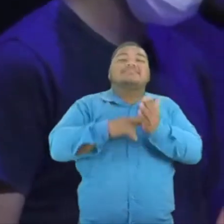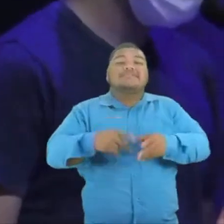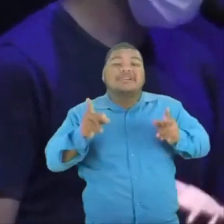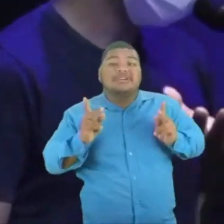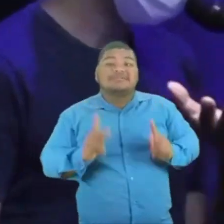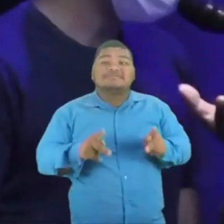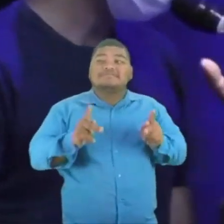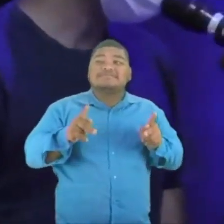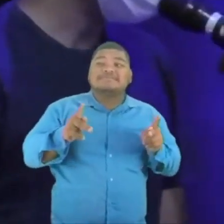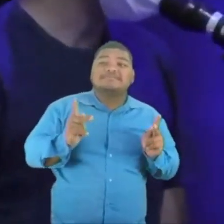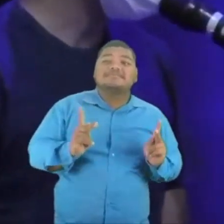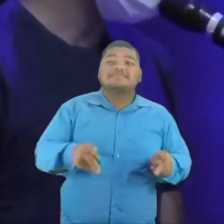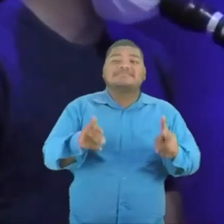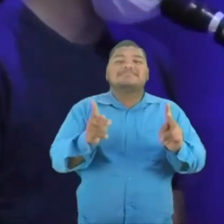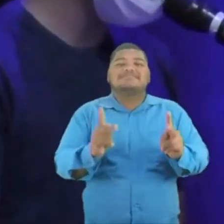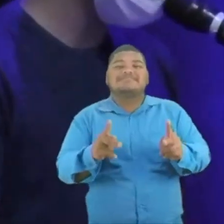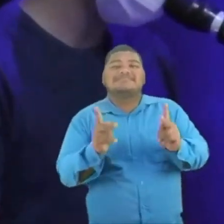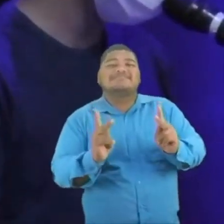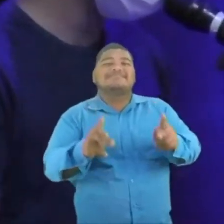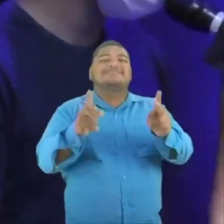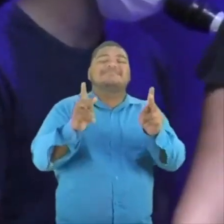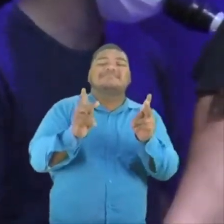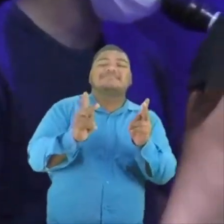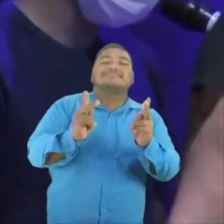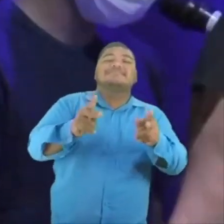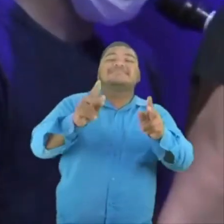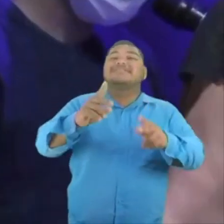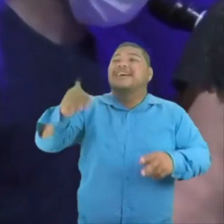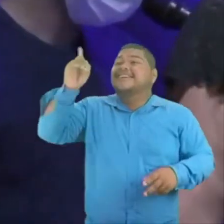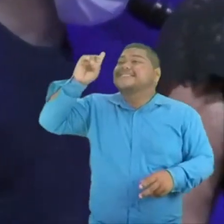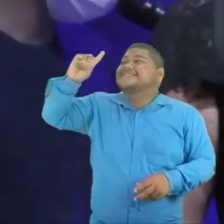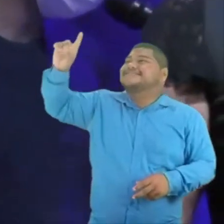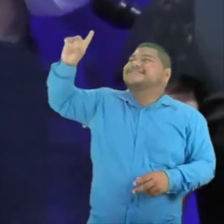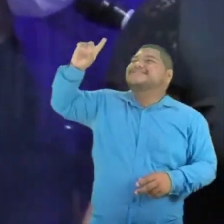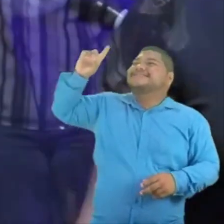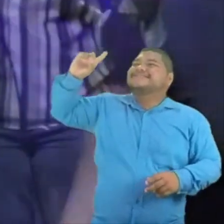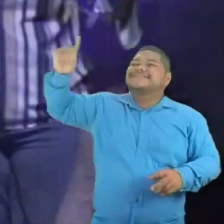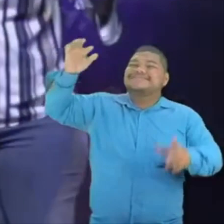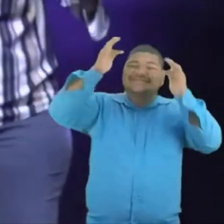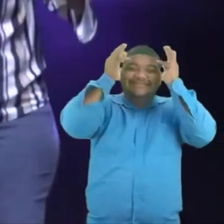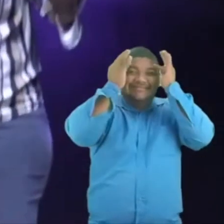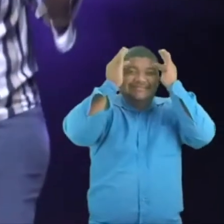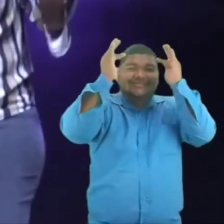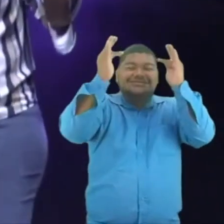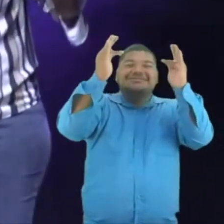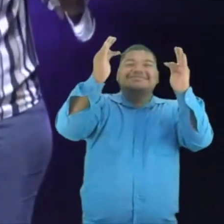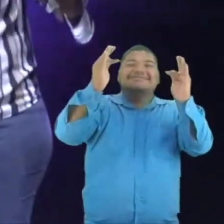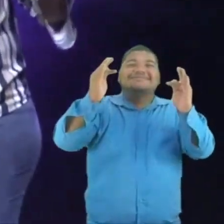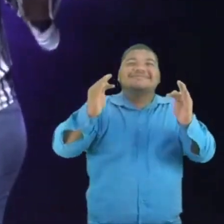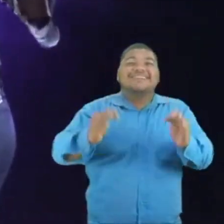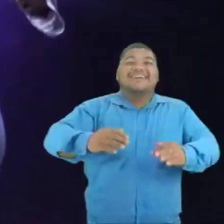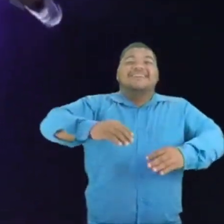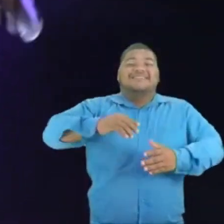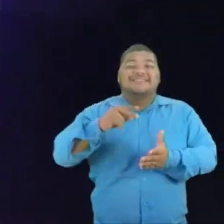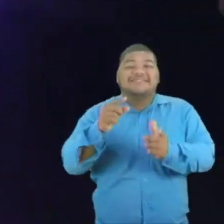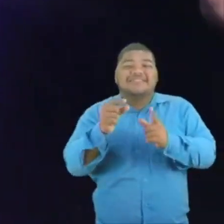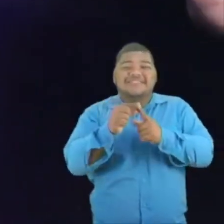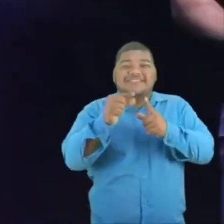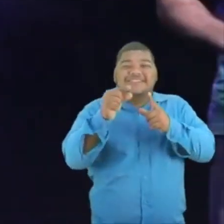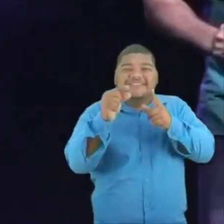permanecerá para sempre. Tu és fiel, Senhor,